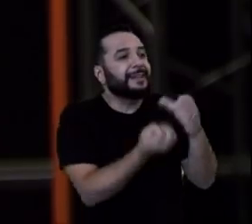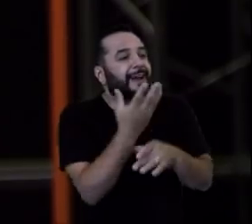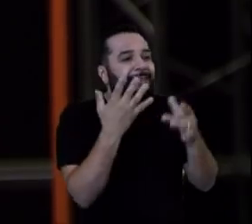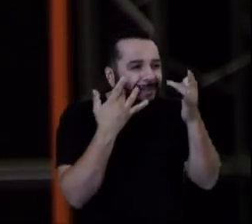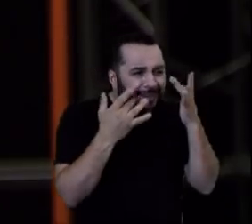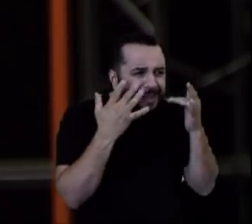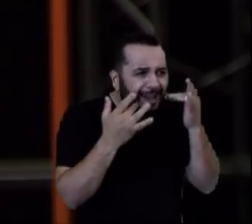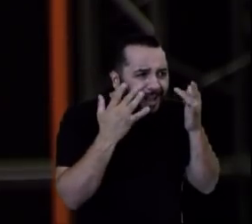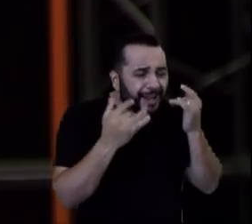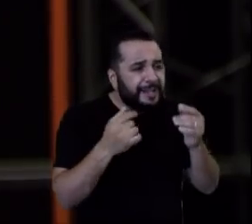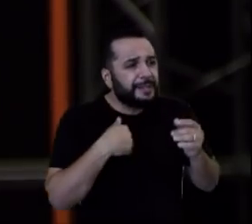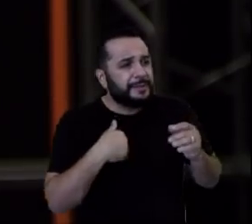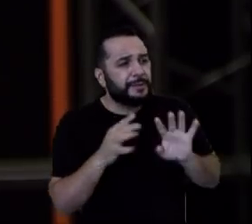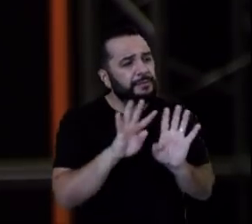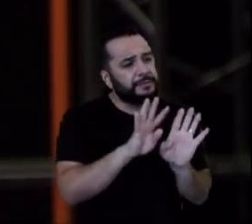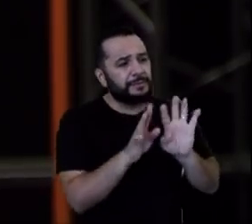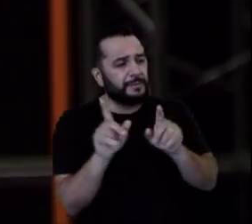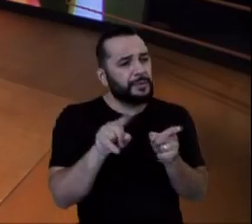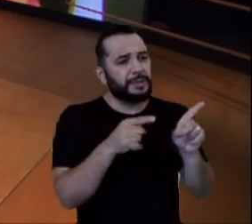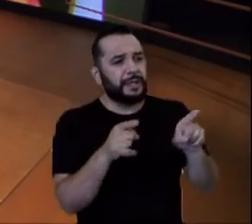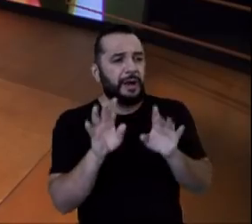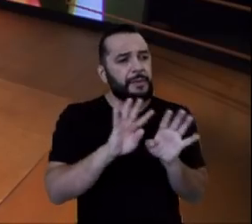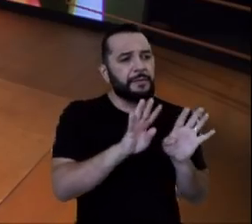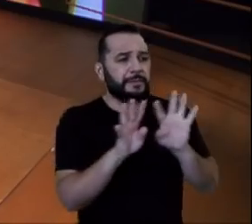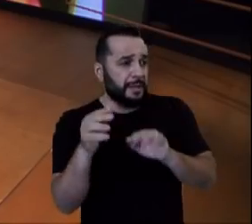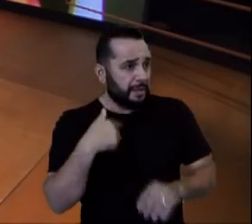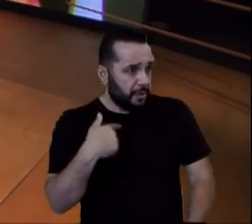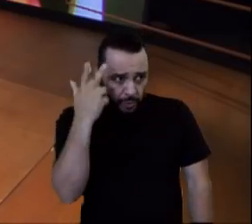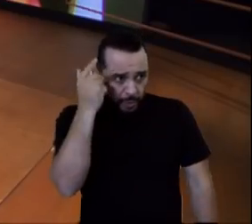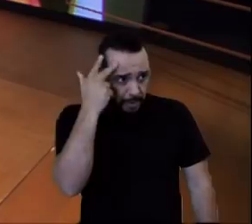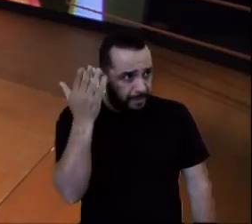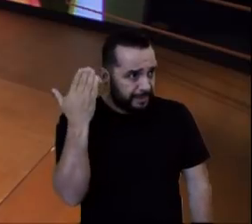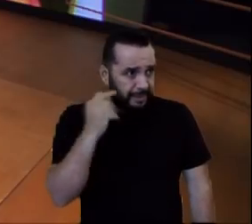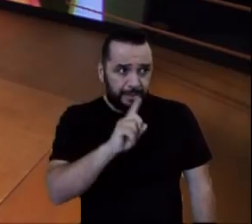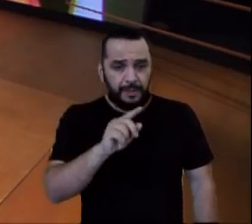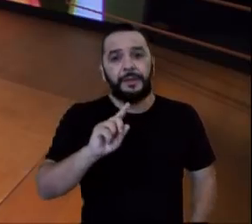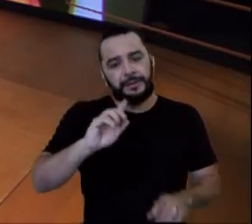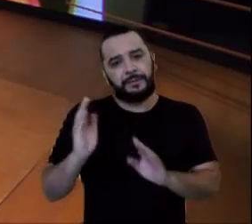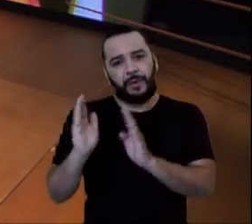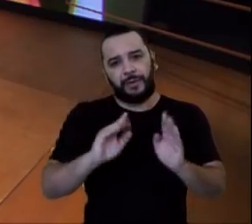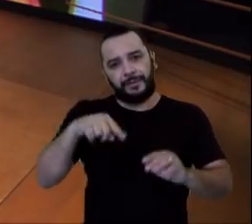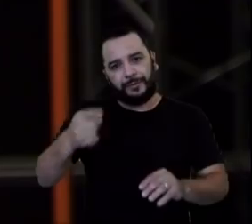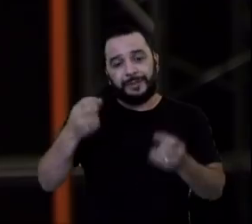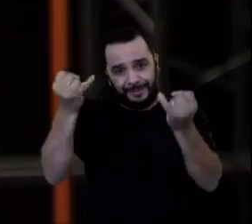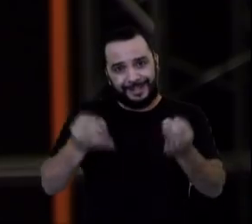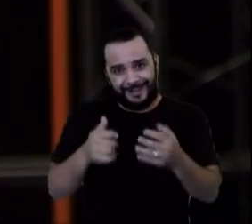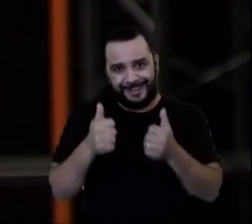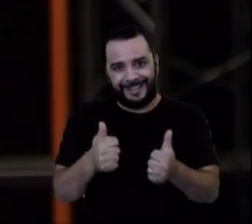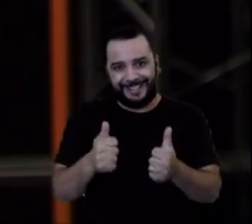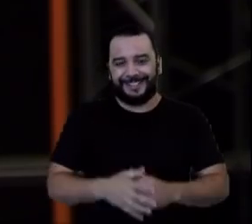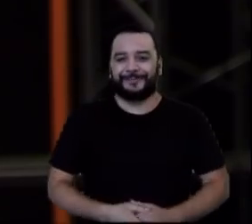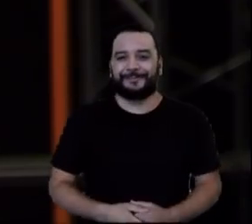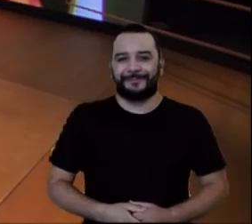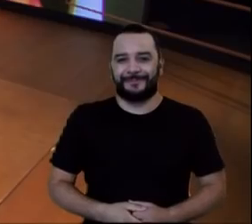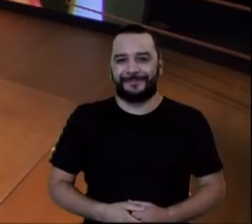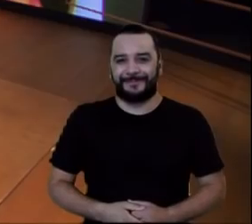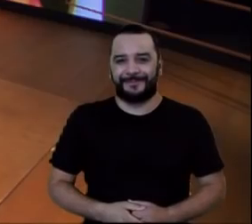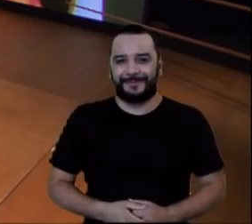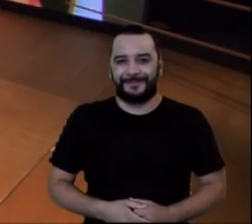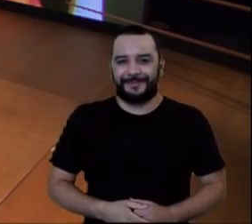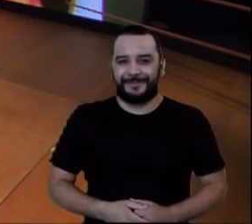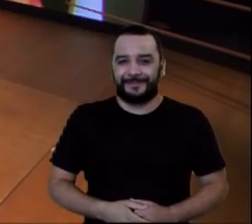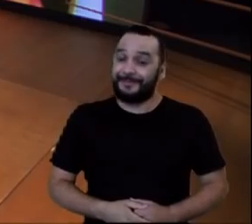aprimorar a função do ator, o instrumento ator. Bom, com todas essas habilidades, você fazia